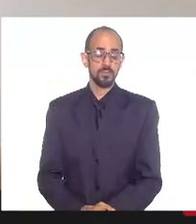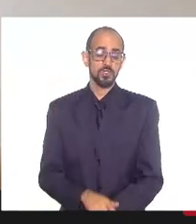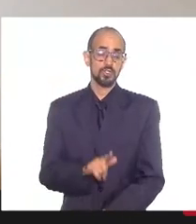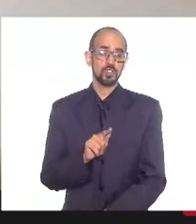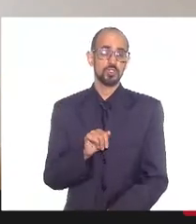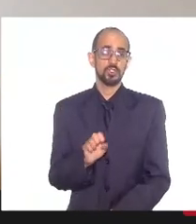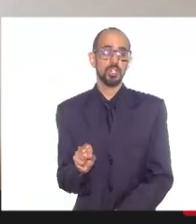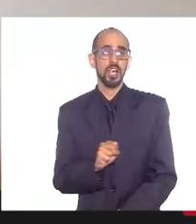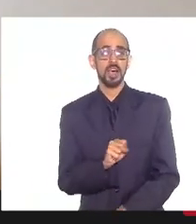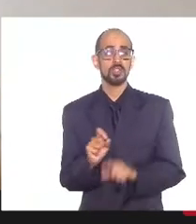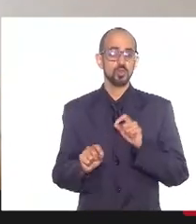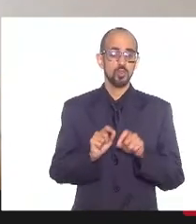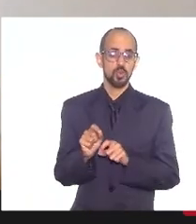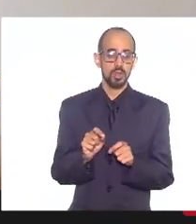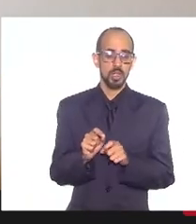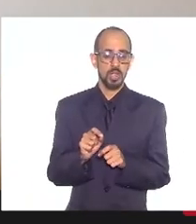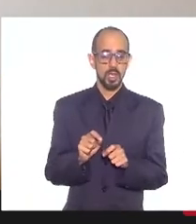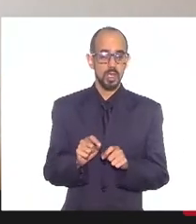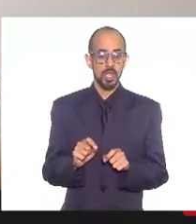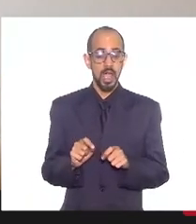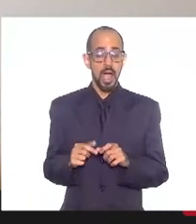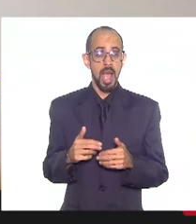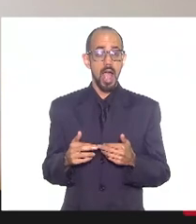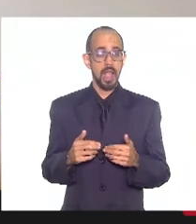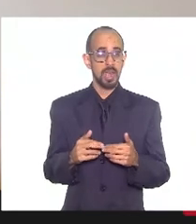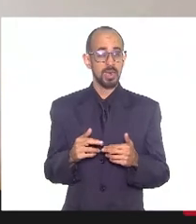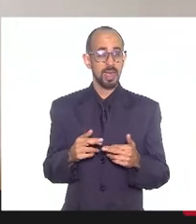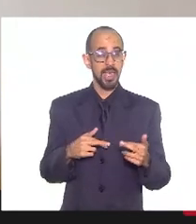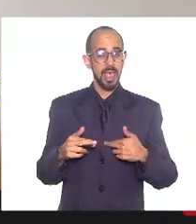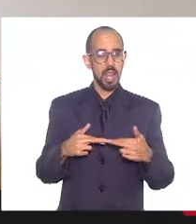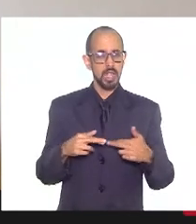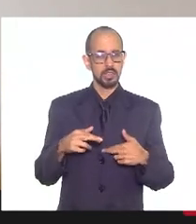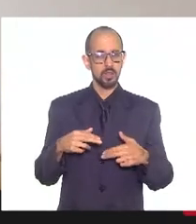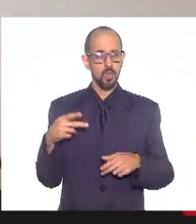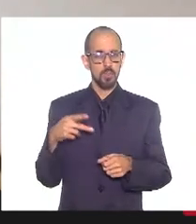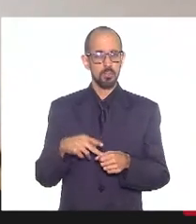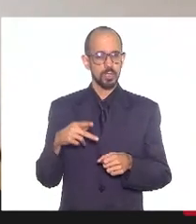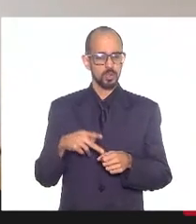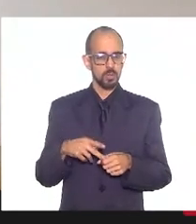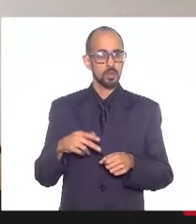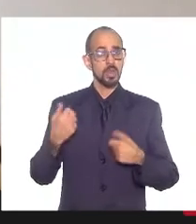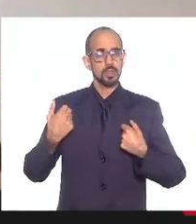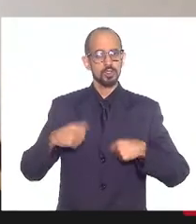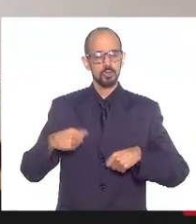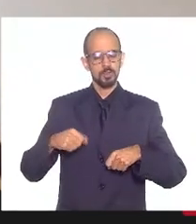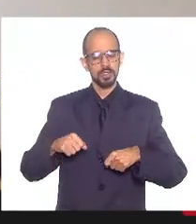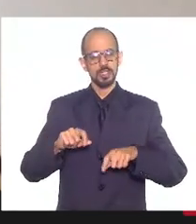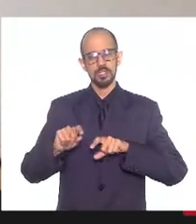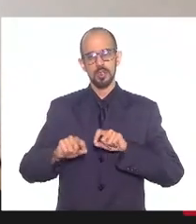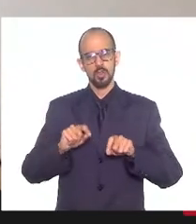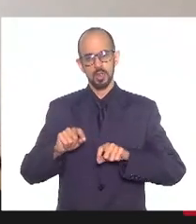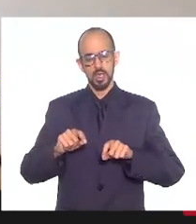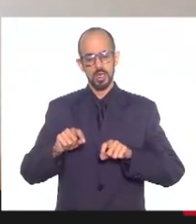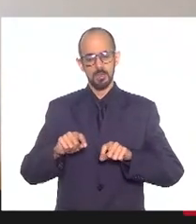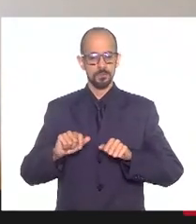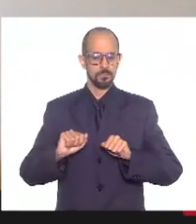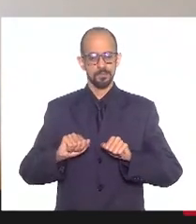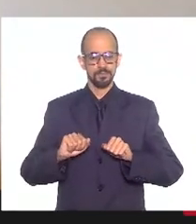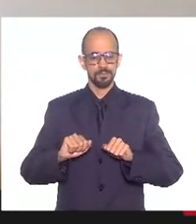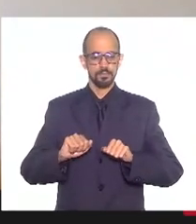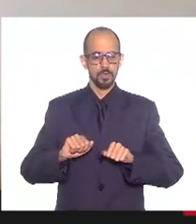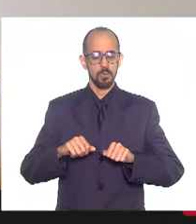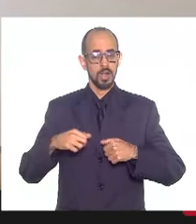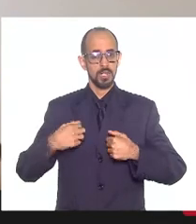gás prevalentemente associado ao petróleo. É verdade que existe uma necessidade, mas que varia de campo a campo,